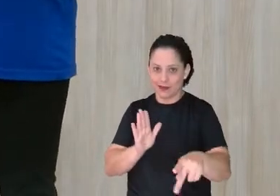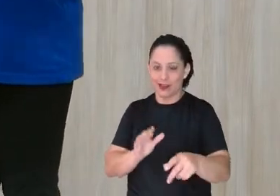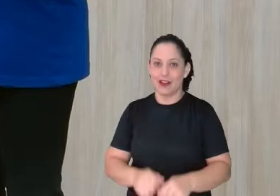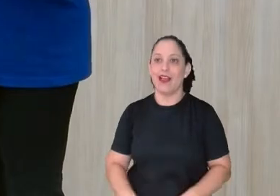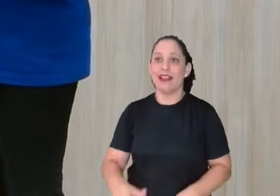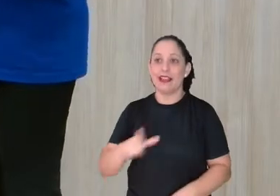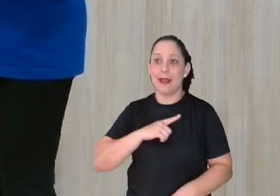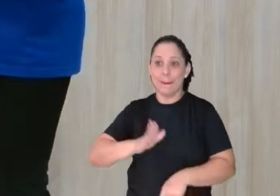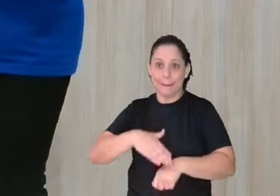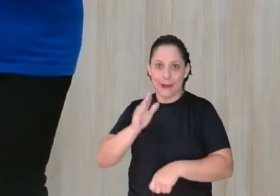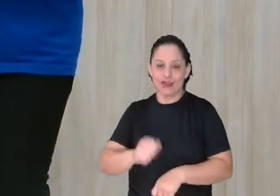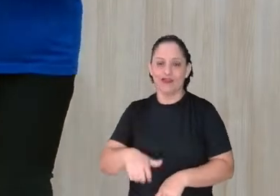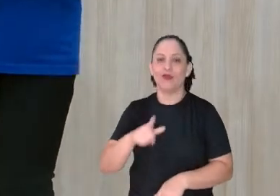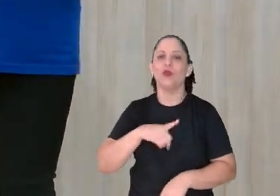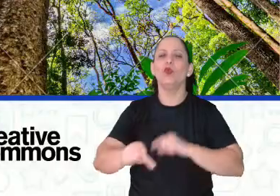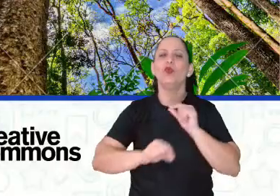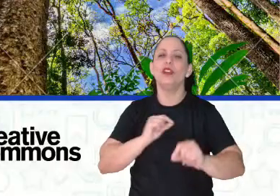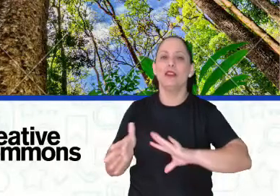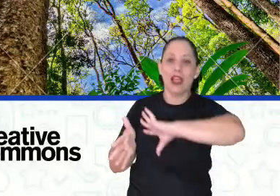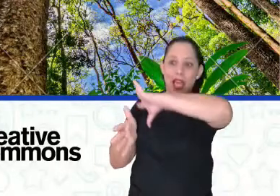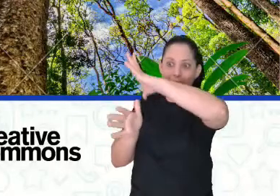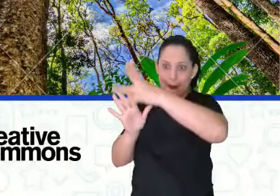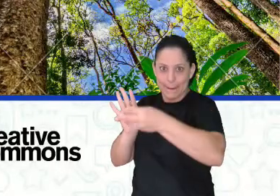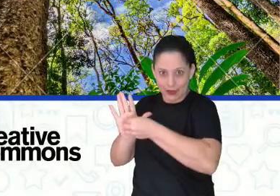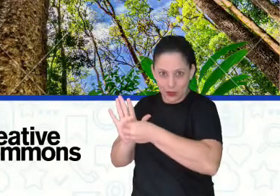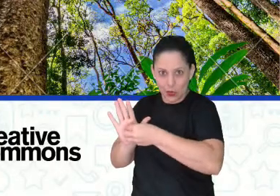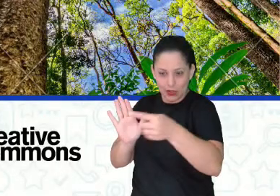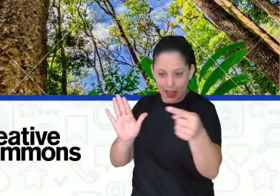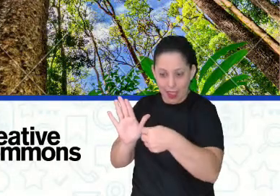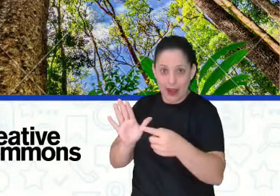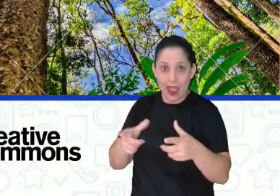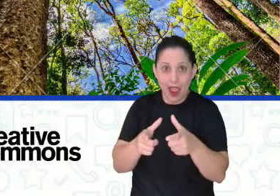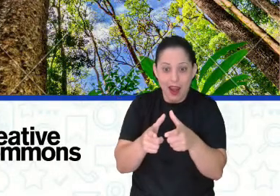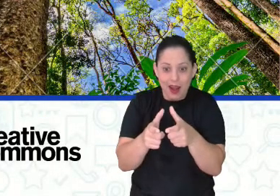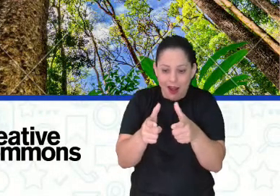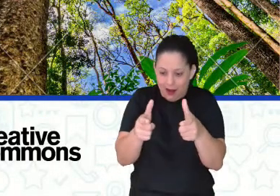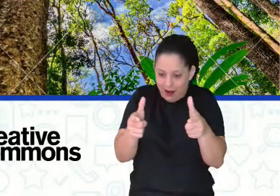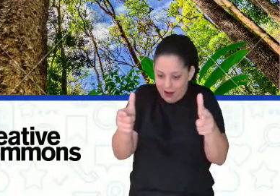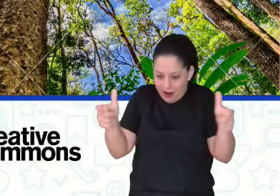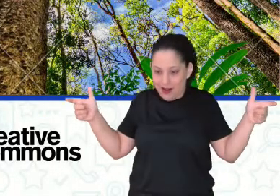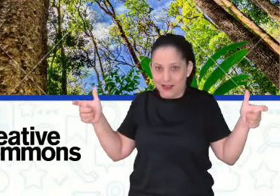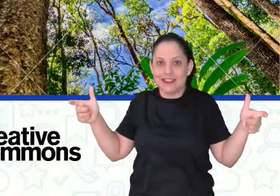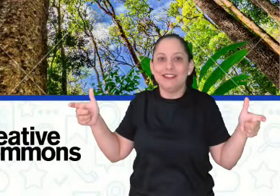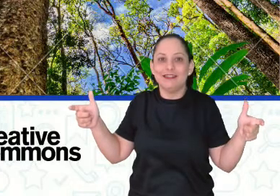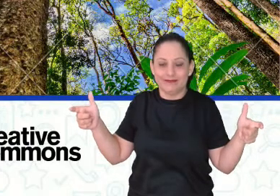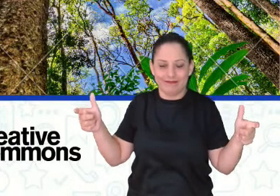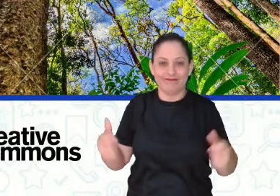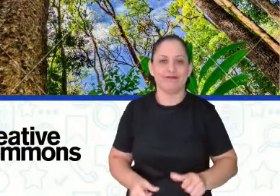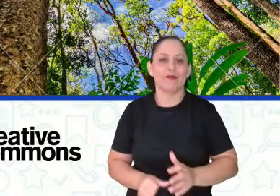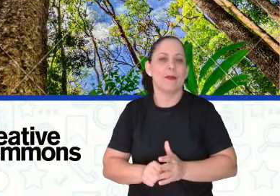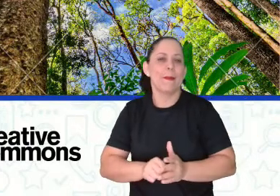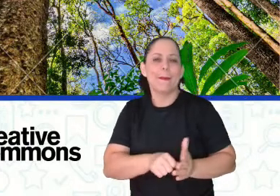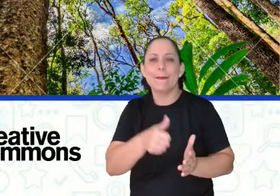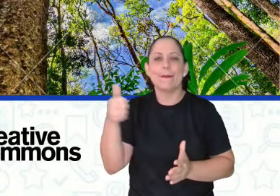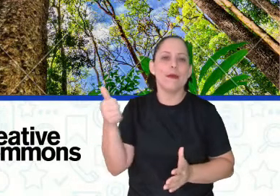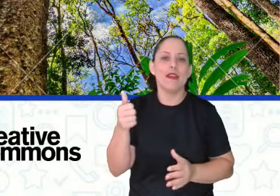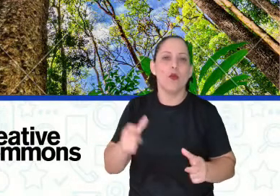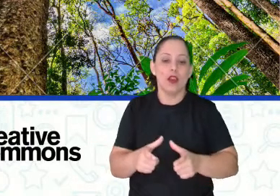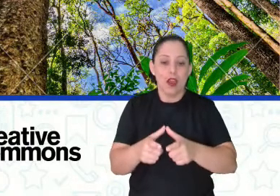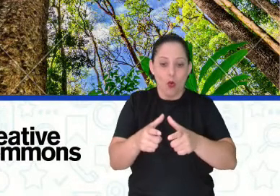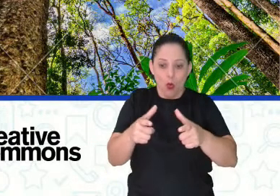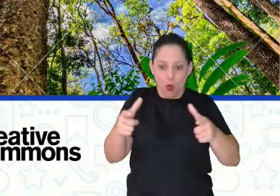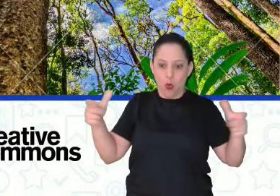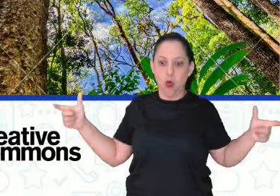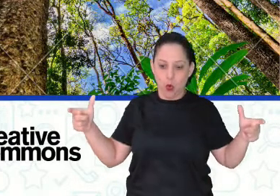vem mais. A Amazônia é a maior. Vejam quantas coisas eu coloquei aí para vocês. Primeiro, ela é a maior